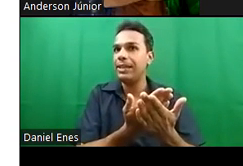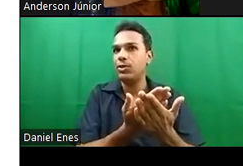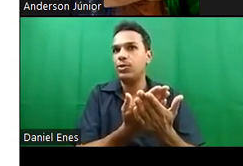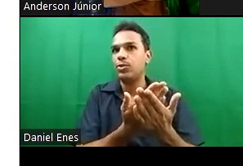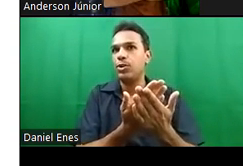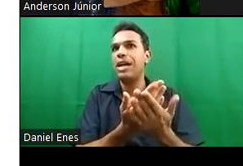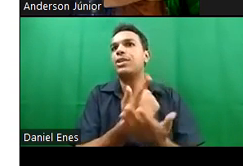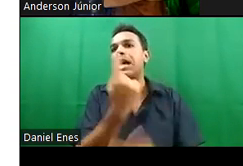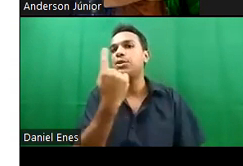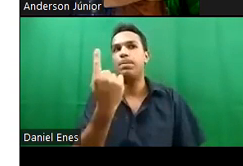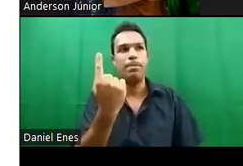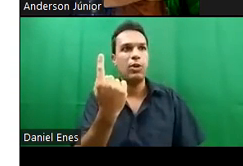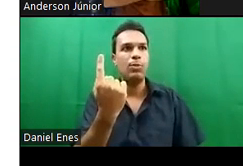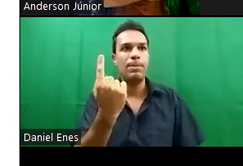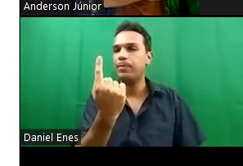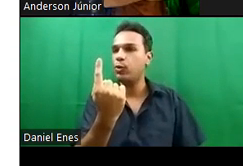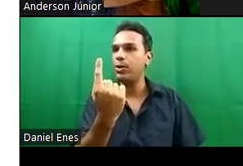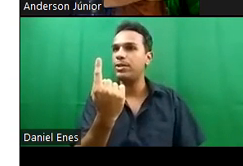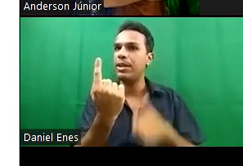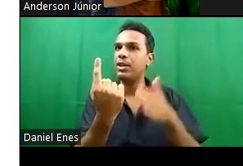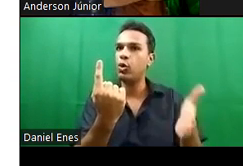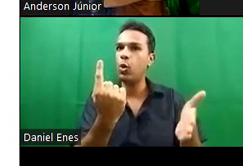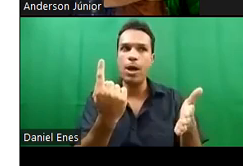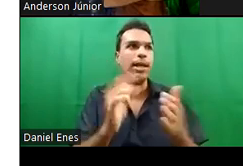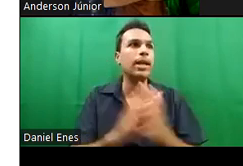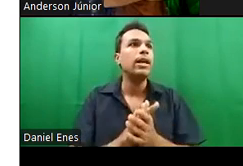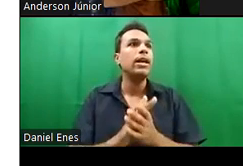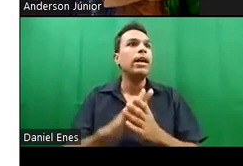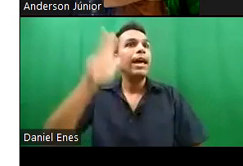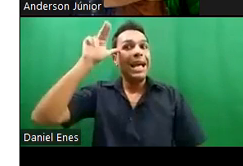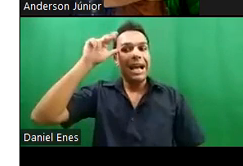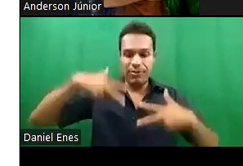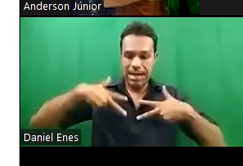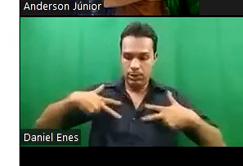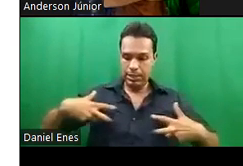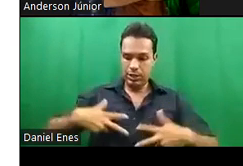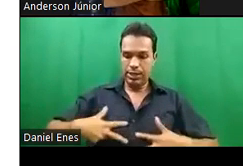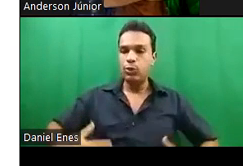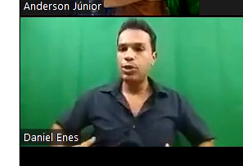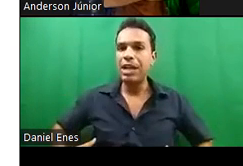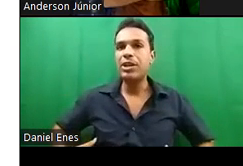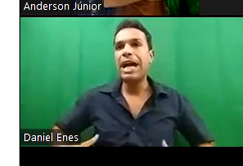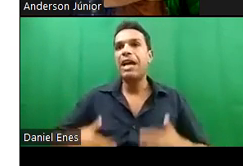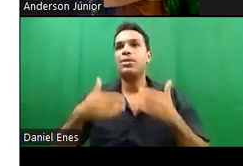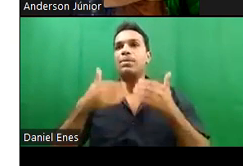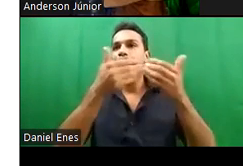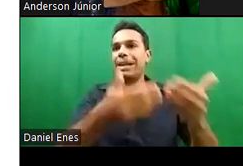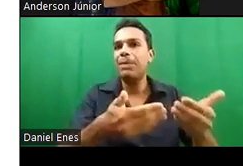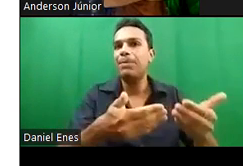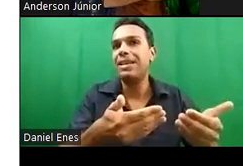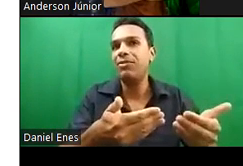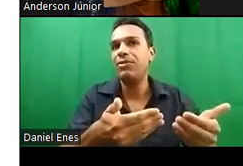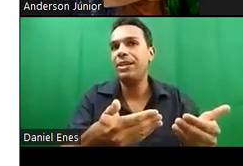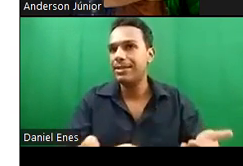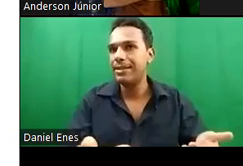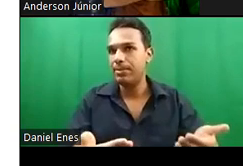que é isso? Dois radicais para uma coisa. Escola. Cavalo, listra. Dois radicais. Para quê? Para